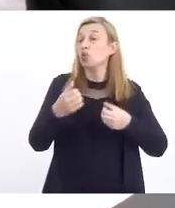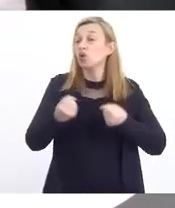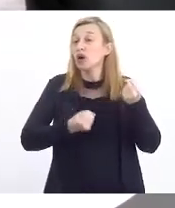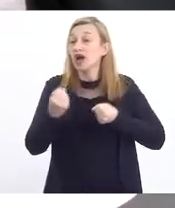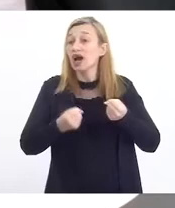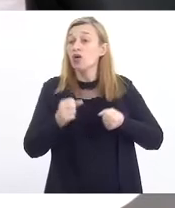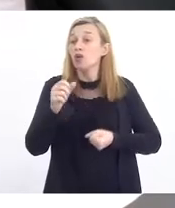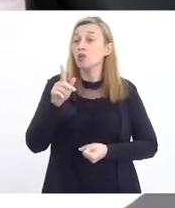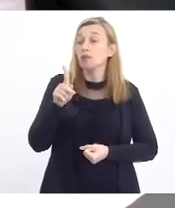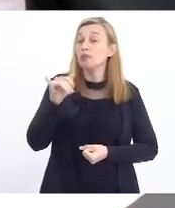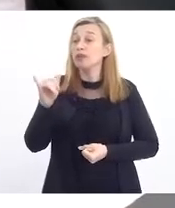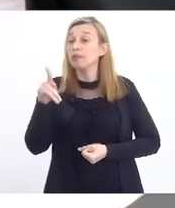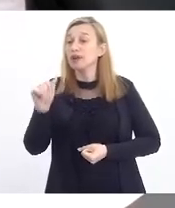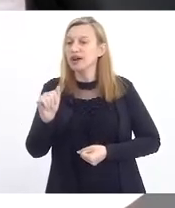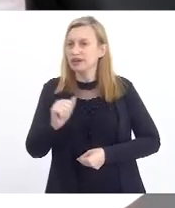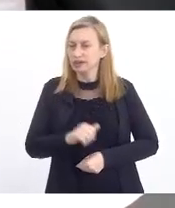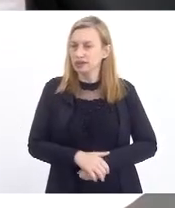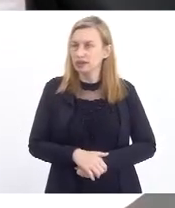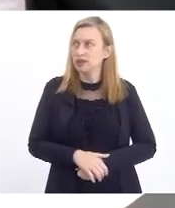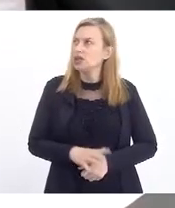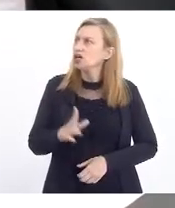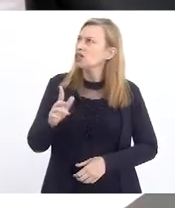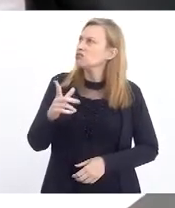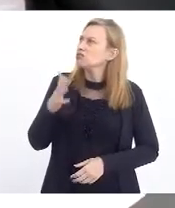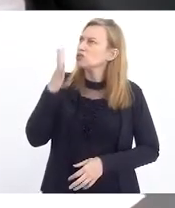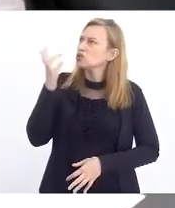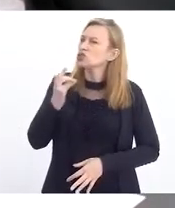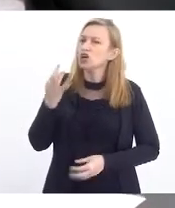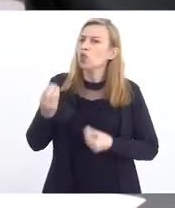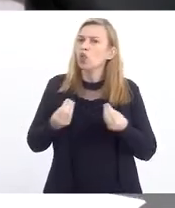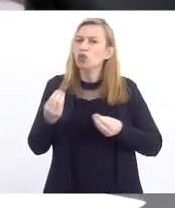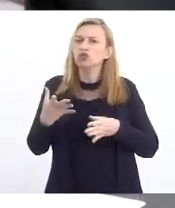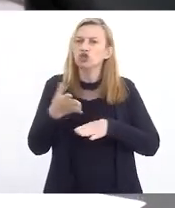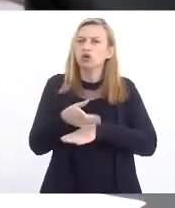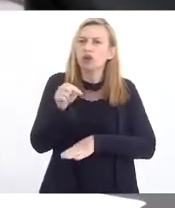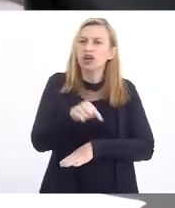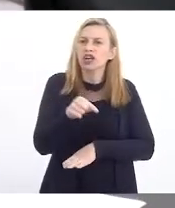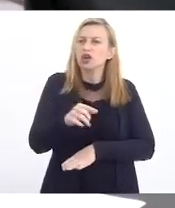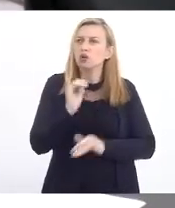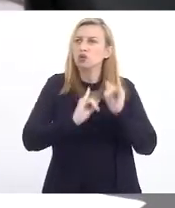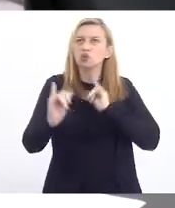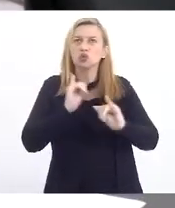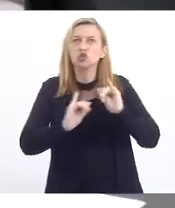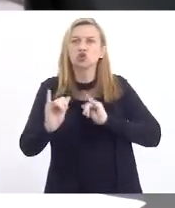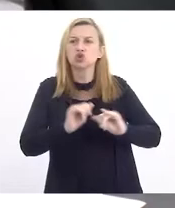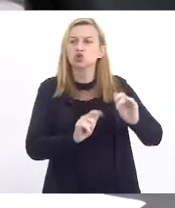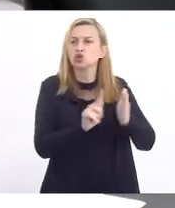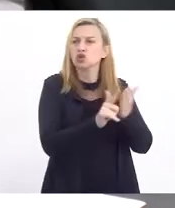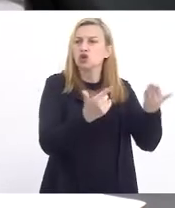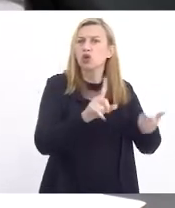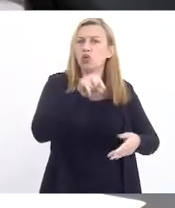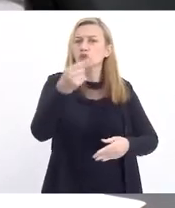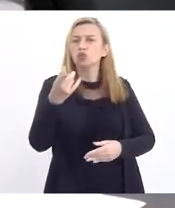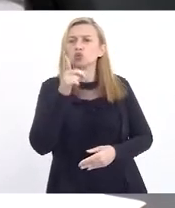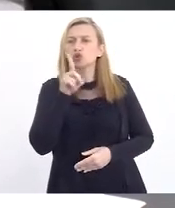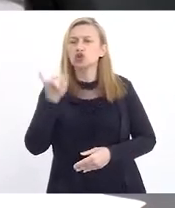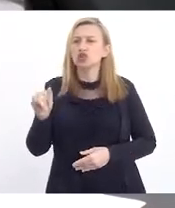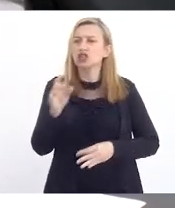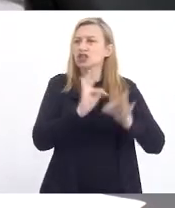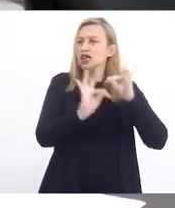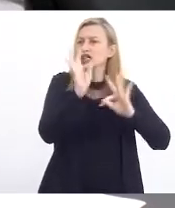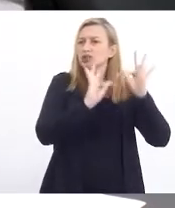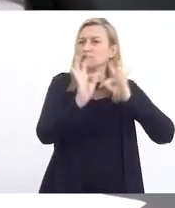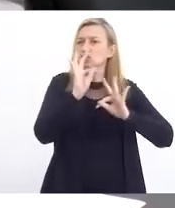alguém, e eu não sei como isso parou aqui, vi uma notícia no jornal outro dia que a